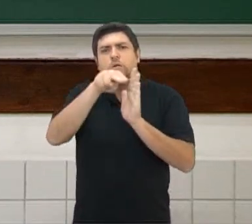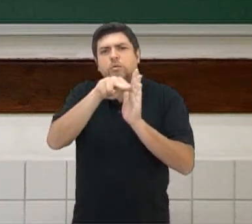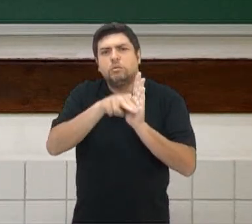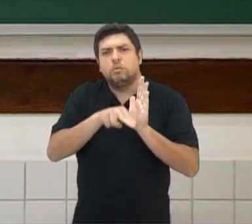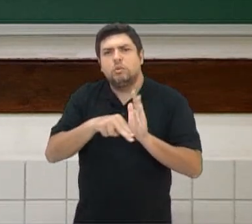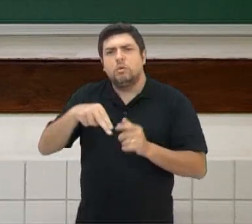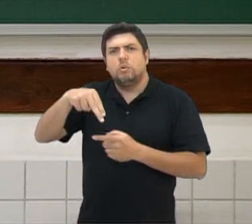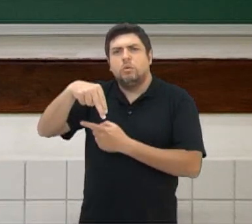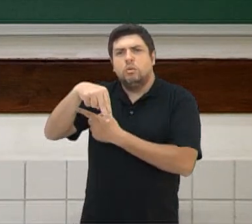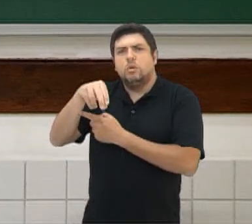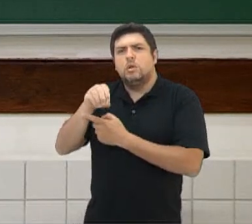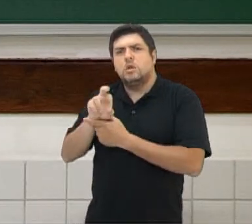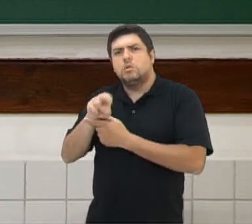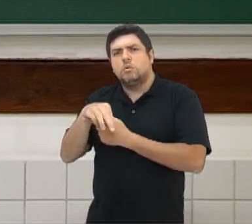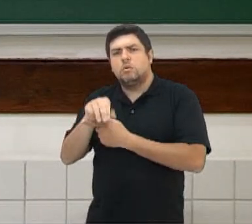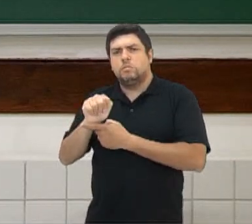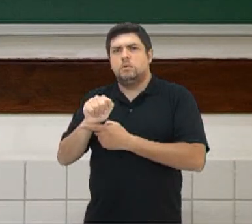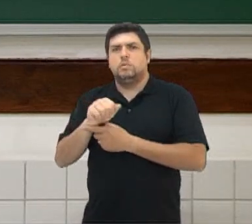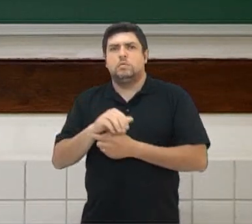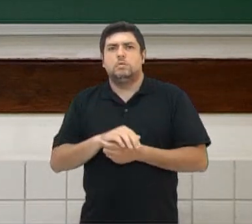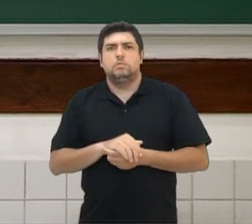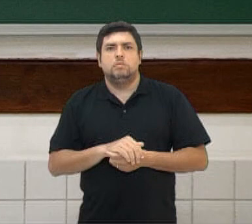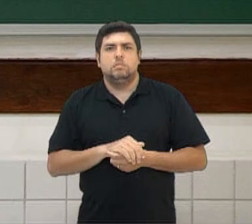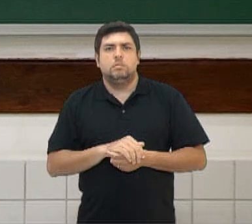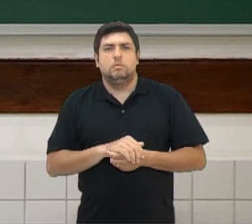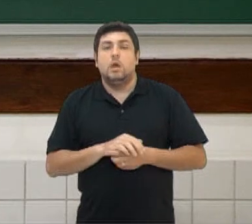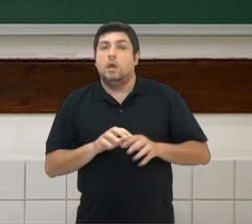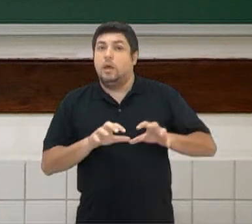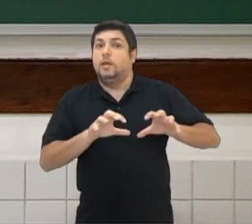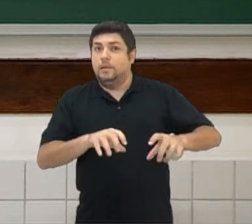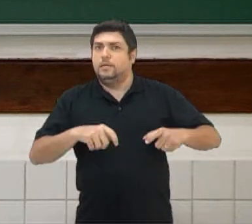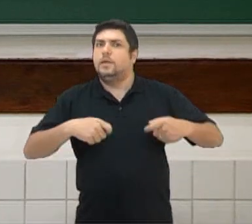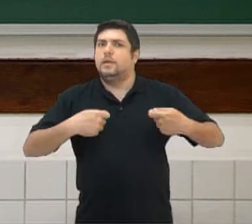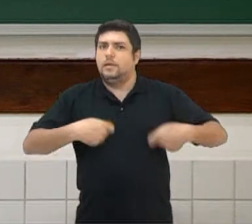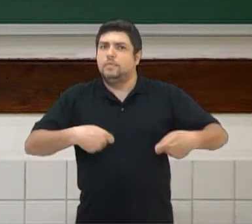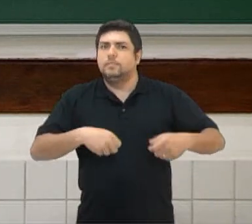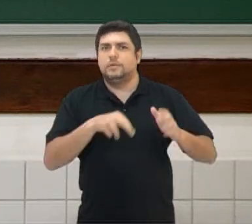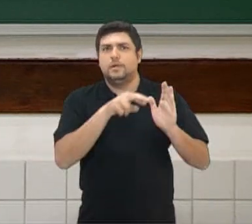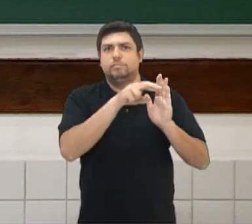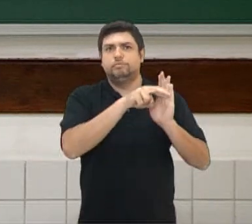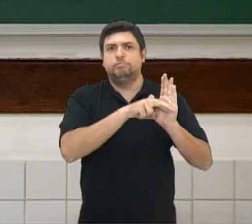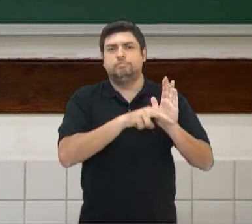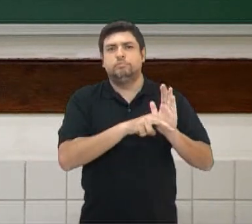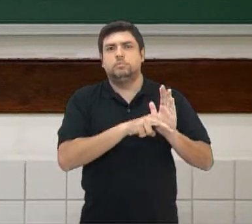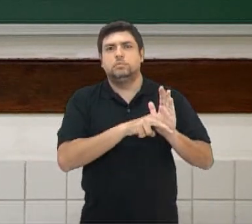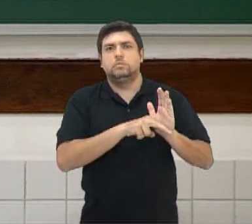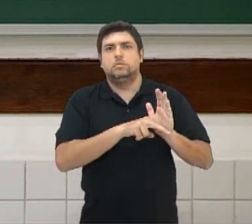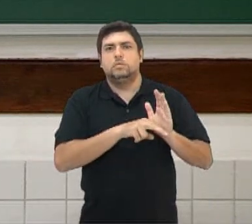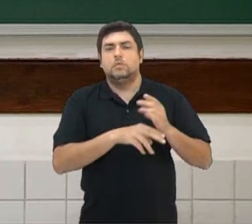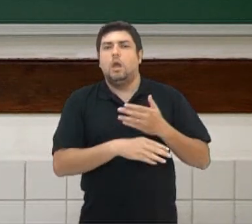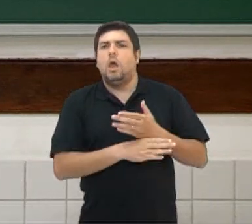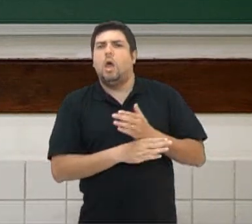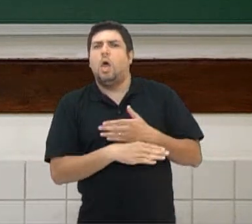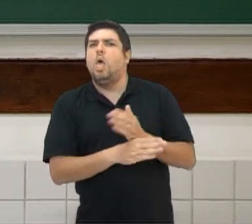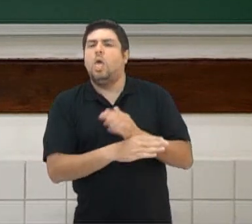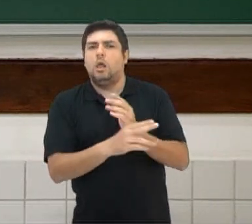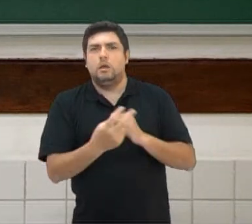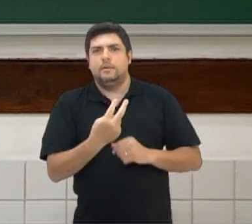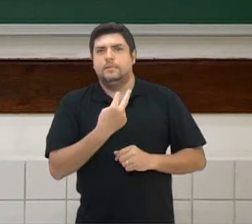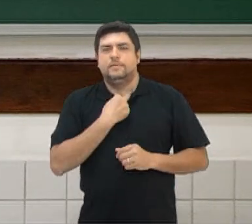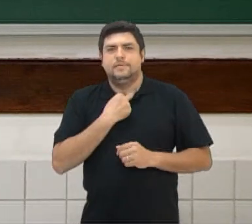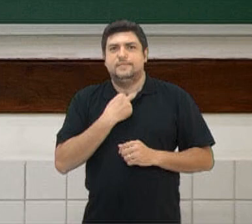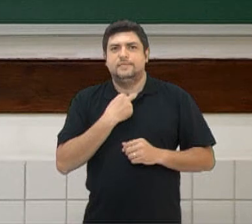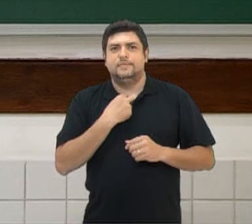se faz instituições, porque elas precisam andar, e o ser humano muitas vezes só anda se tiver alguma força que